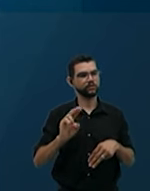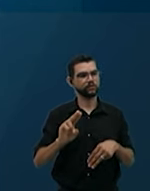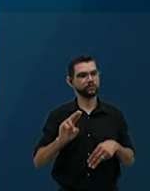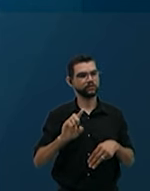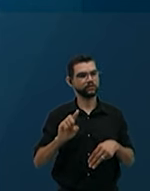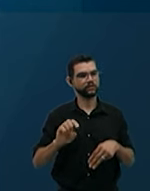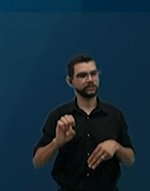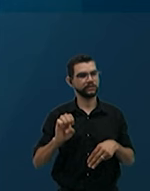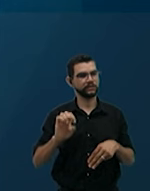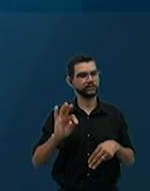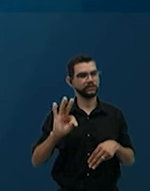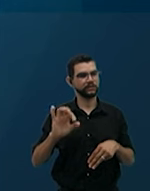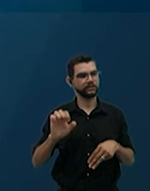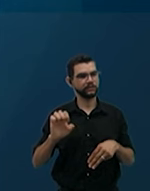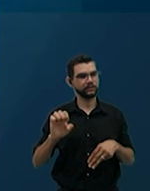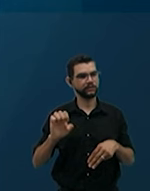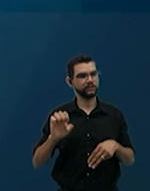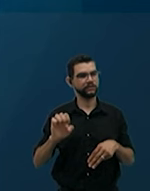os precedentes